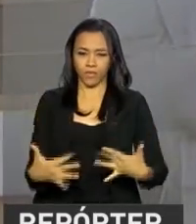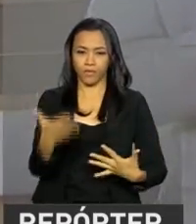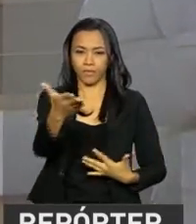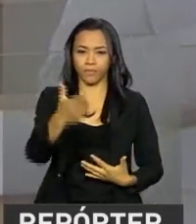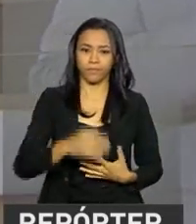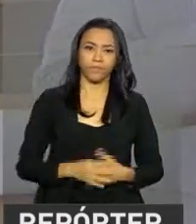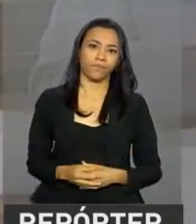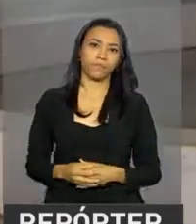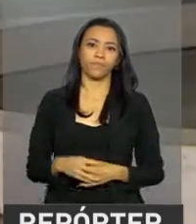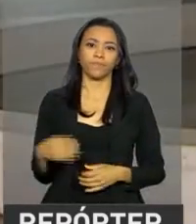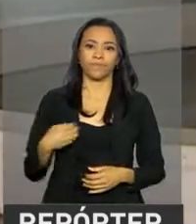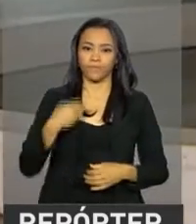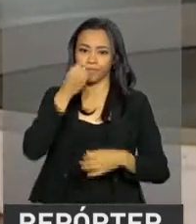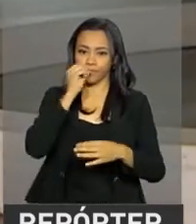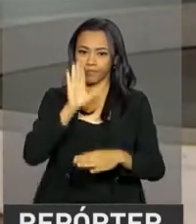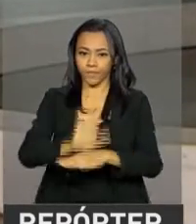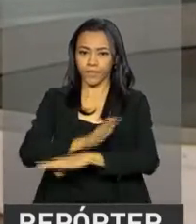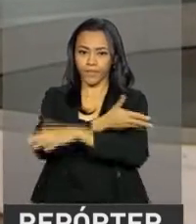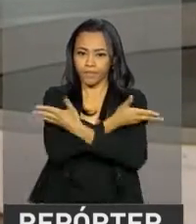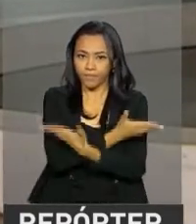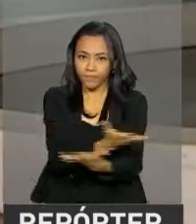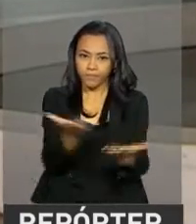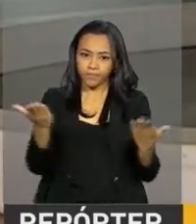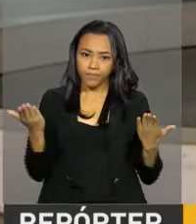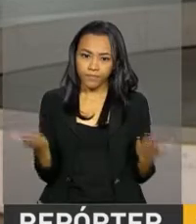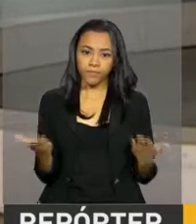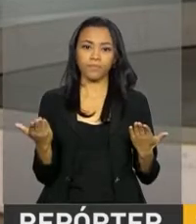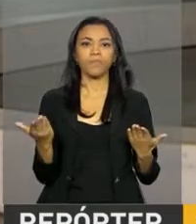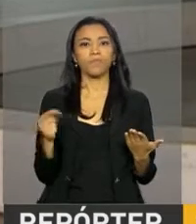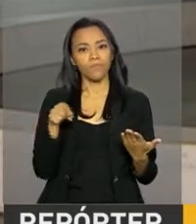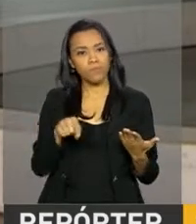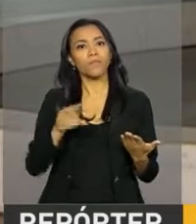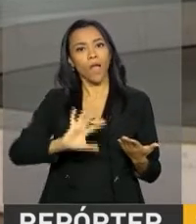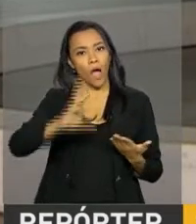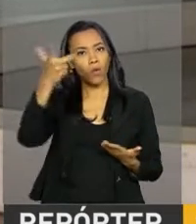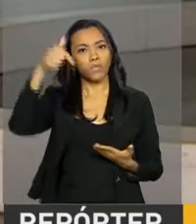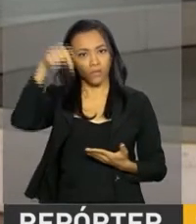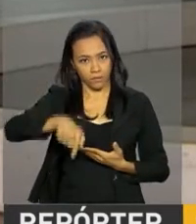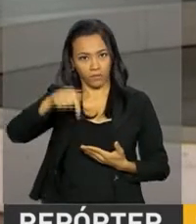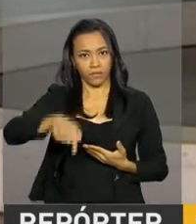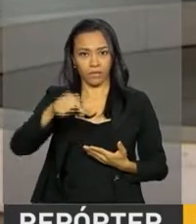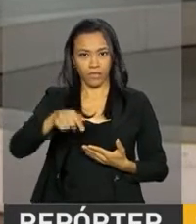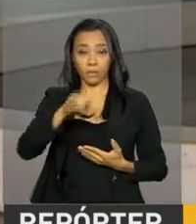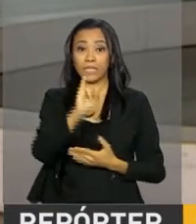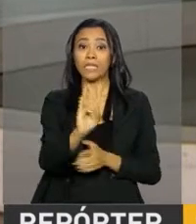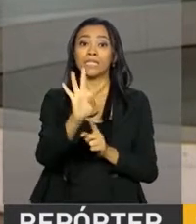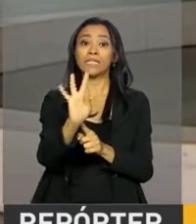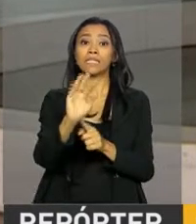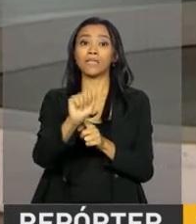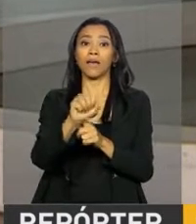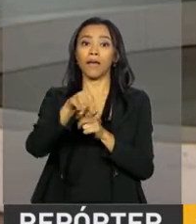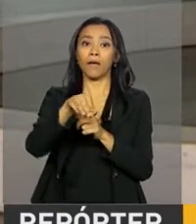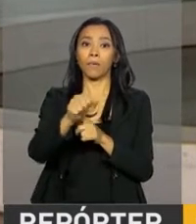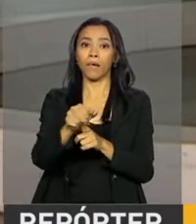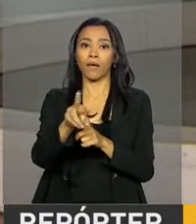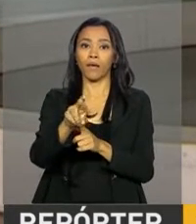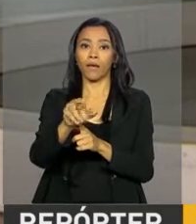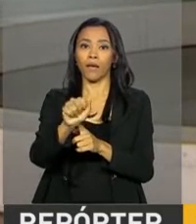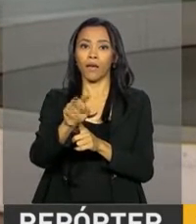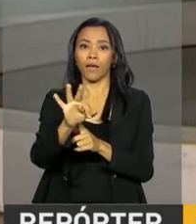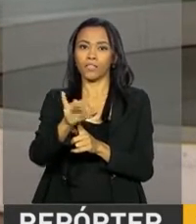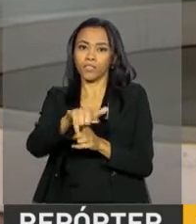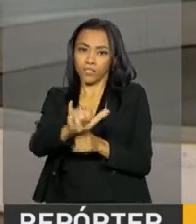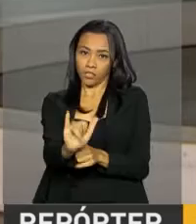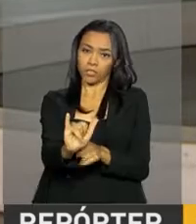Oi, Leandro. Boa tarde a todos. Olha, segue acontecendo aqui no Palácio do Itamaraty, sede do Ministério das Relações Exteriores, aqui em